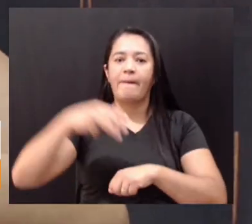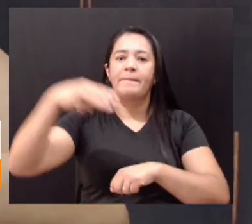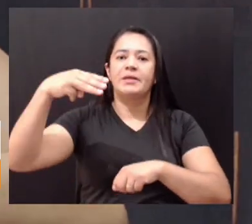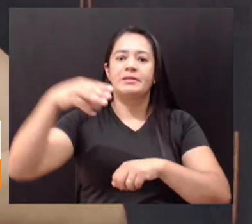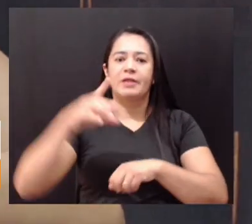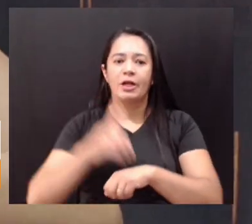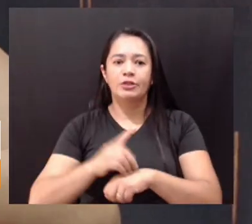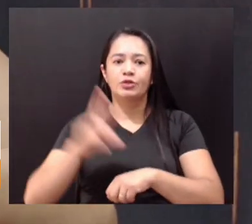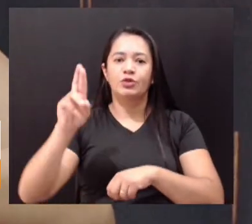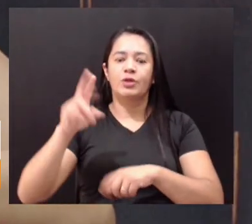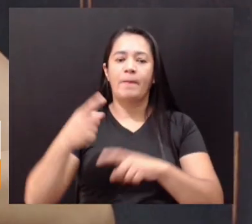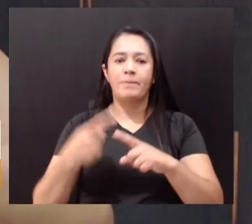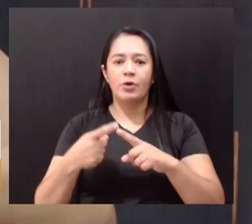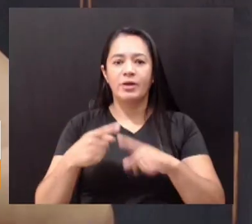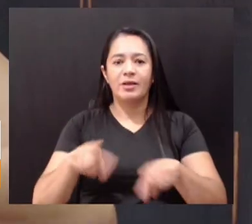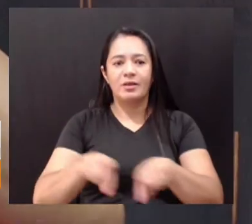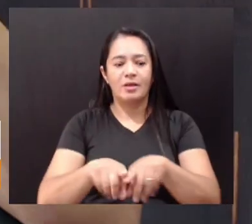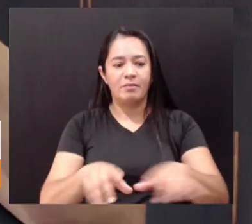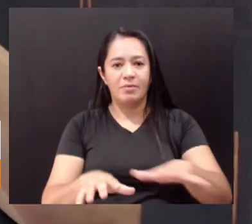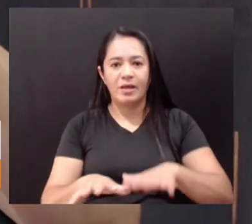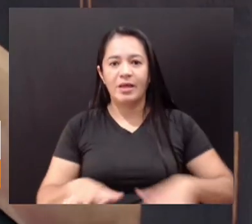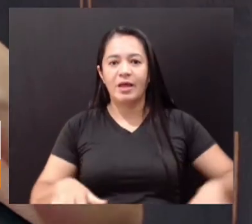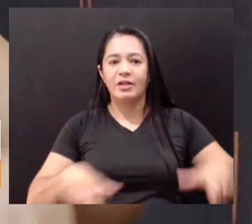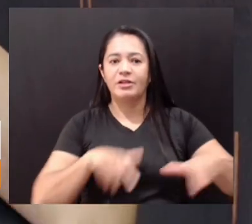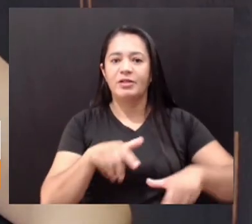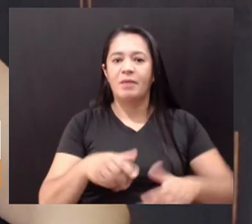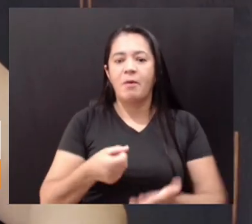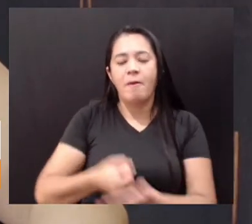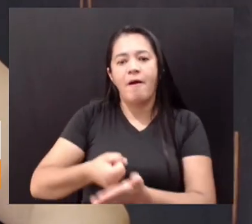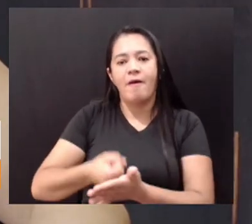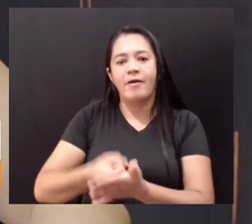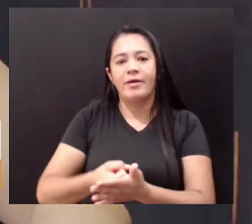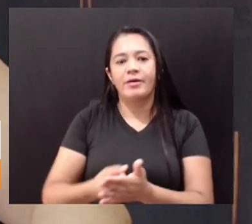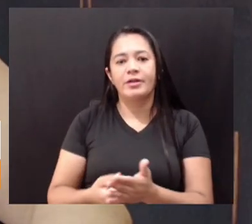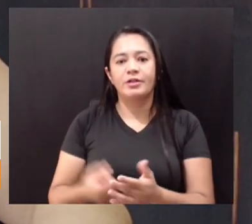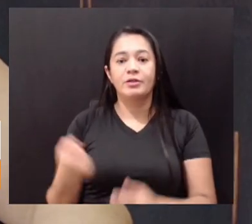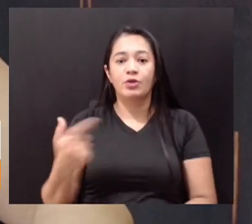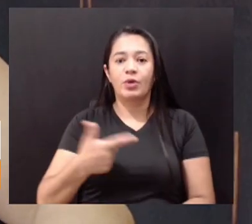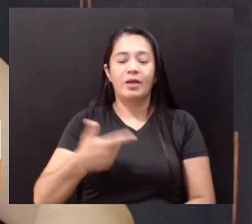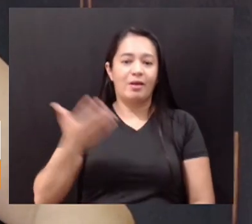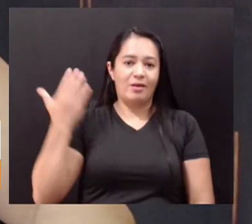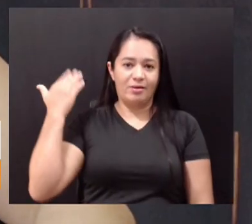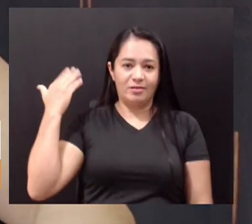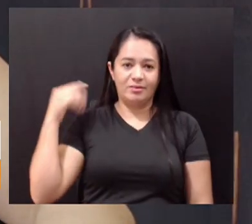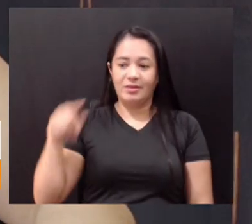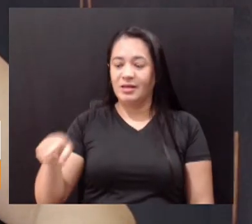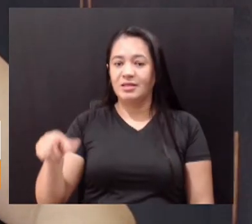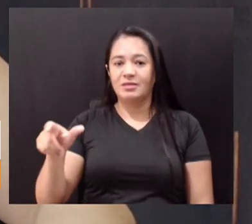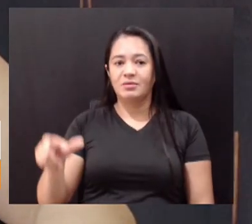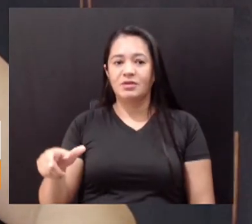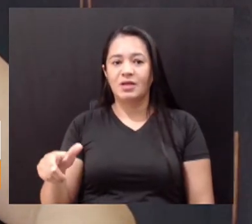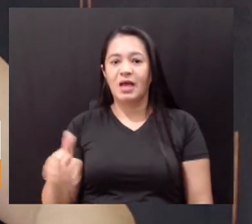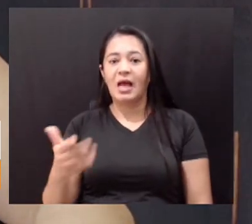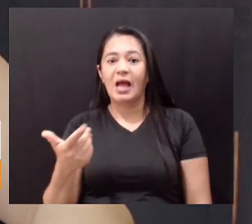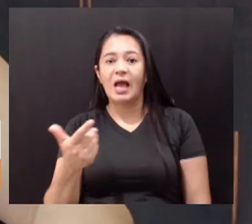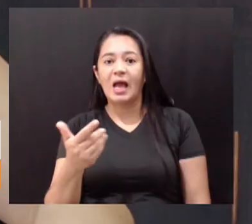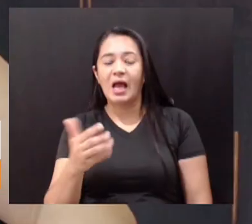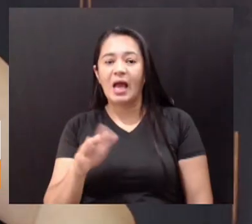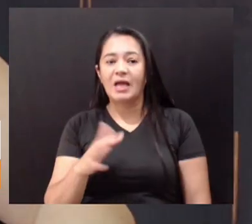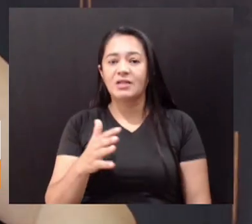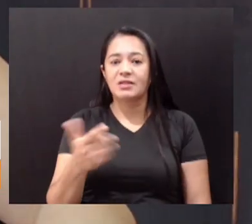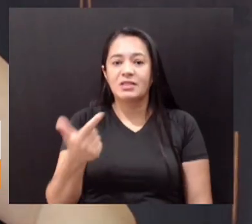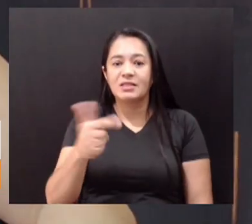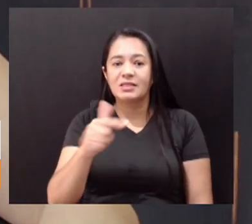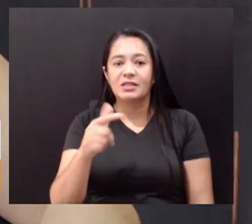também está muito mais exigente hoje do que antes. Então essas pessoas não têm muitas vezes recurso financeiro, ou elas têm